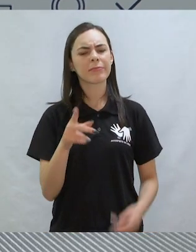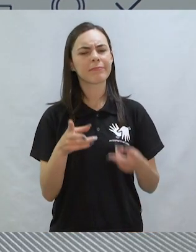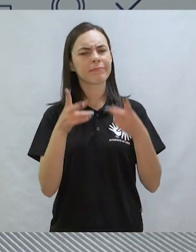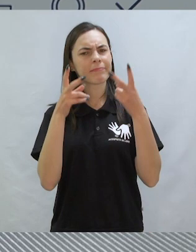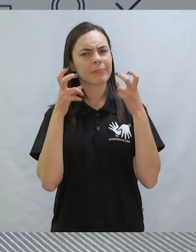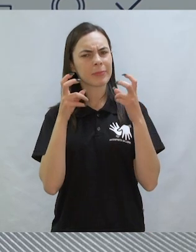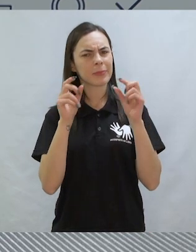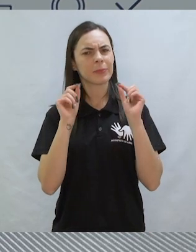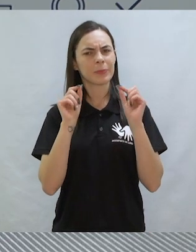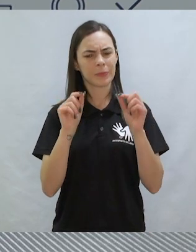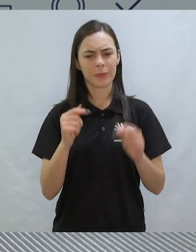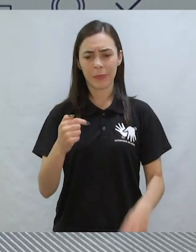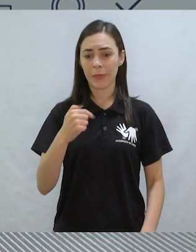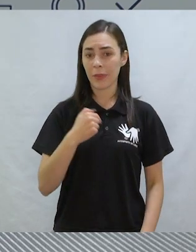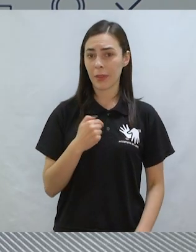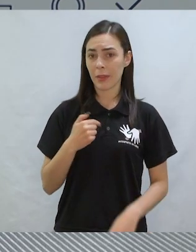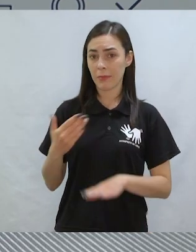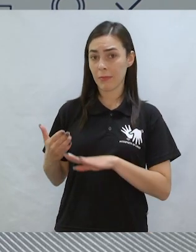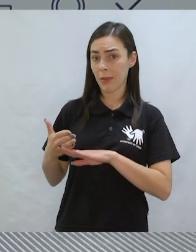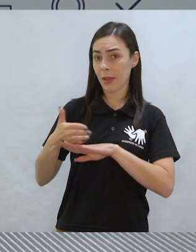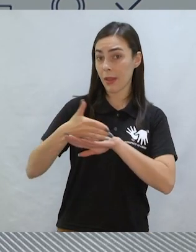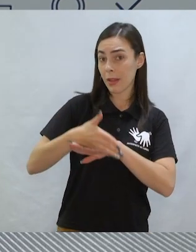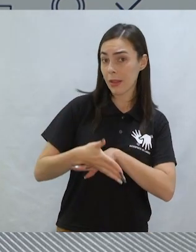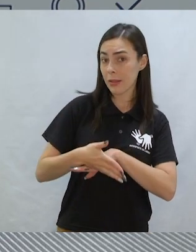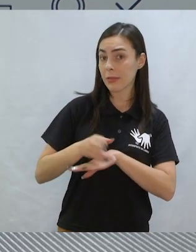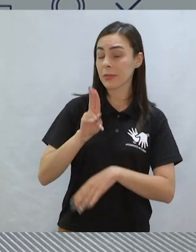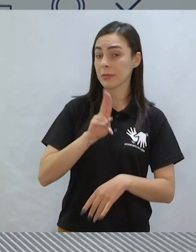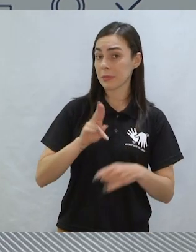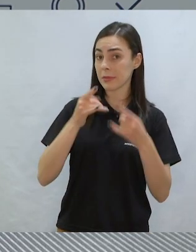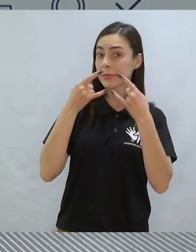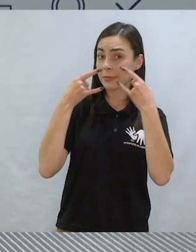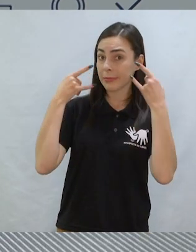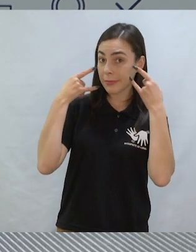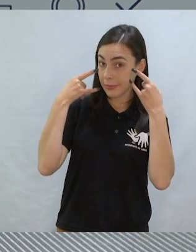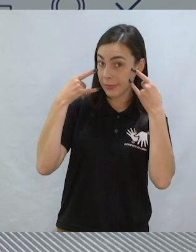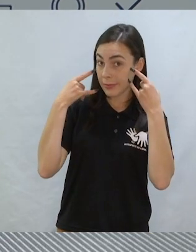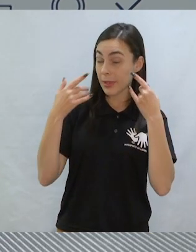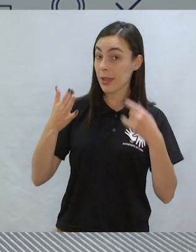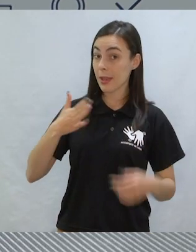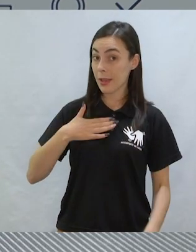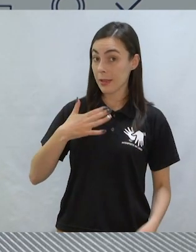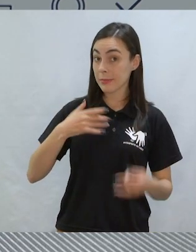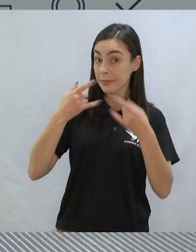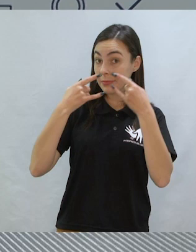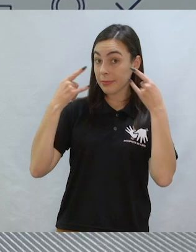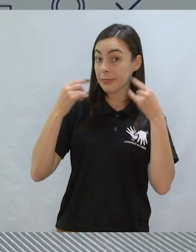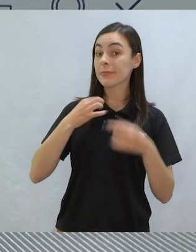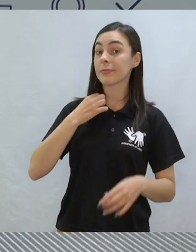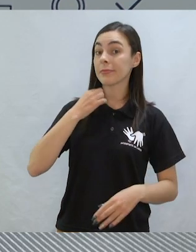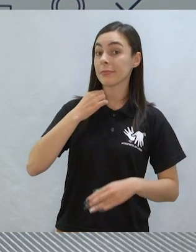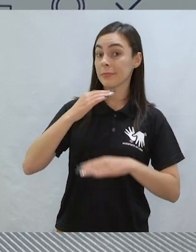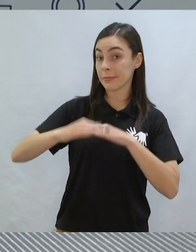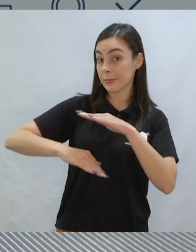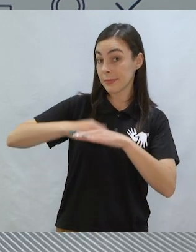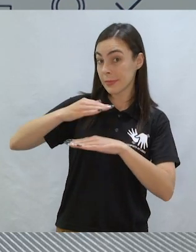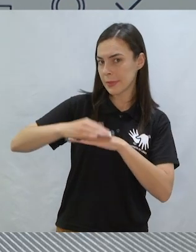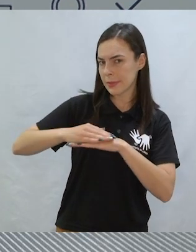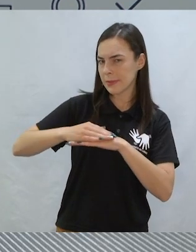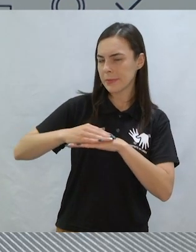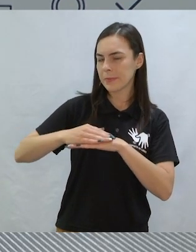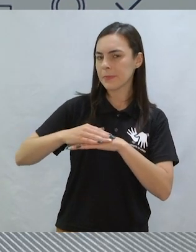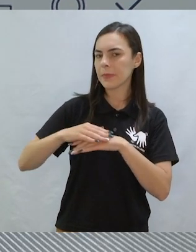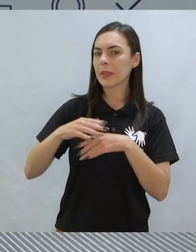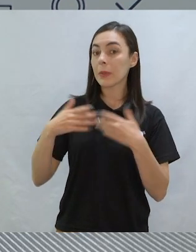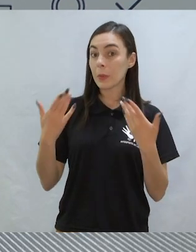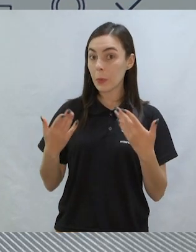vocês perceberam que a professora entrou em sala com a máscara. A minha máscara é de tecido, sabe?